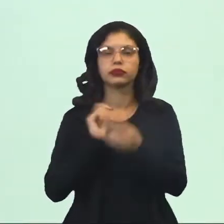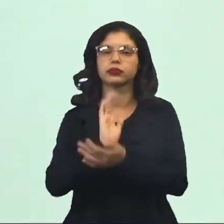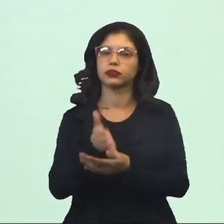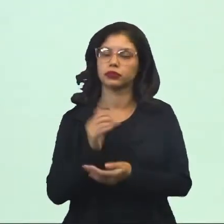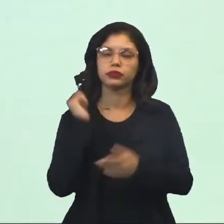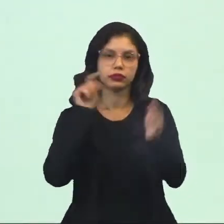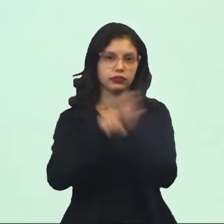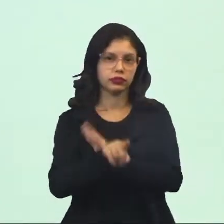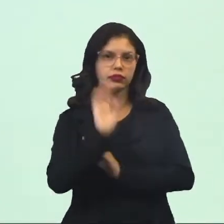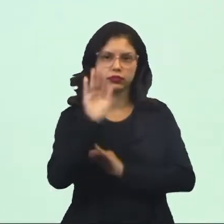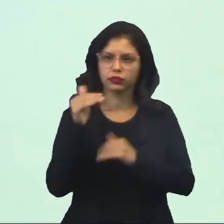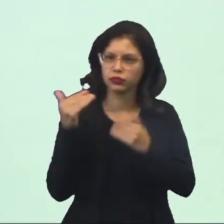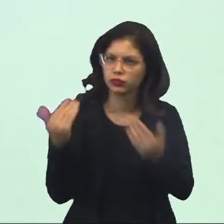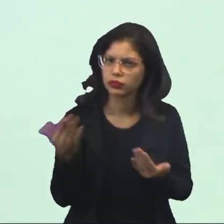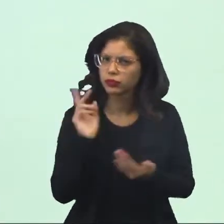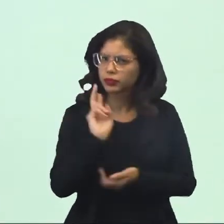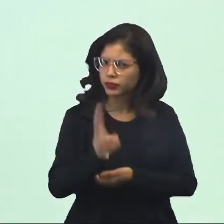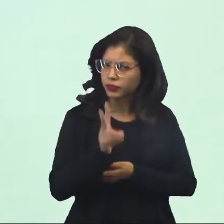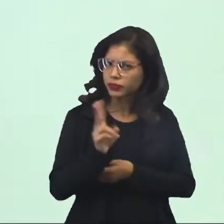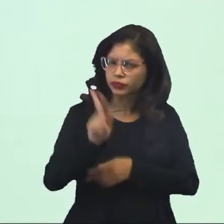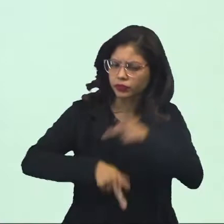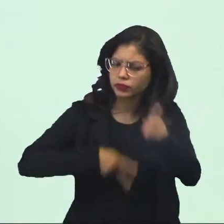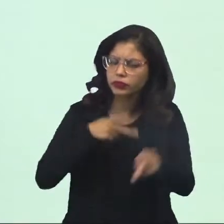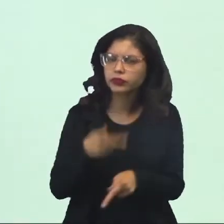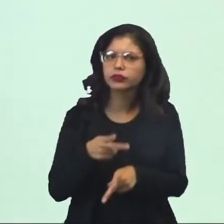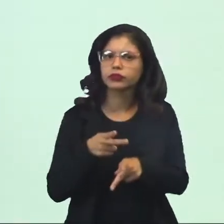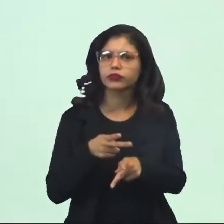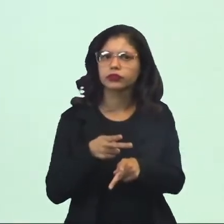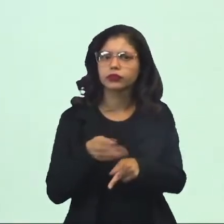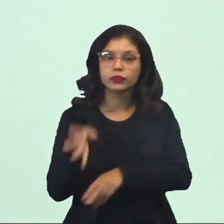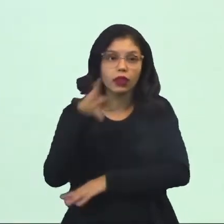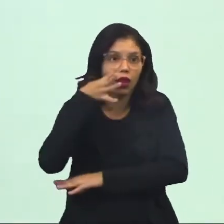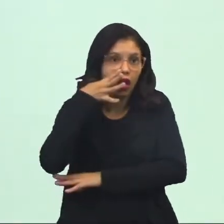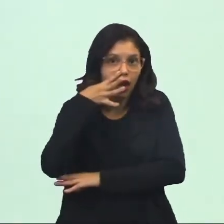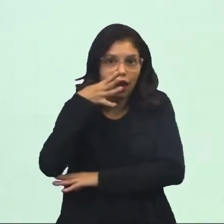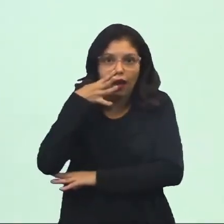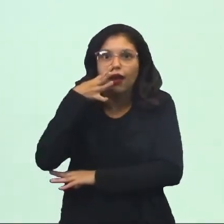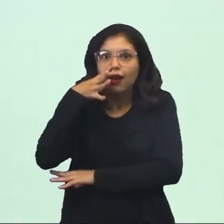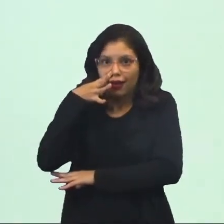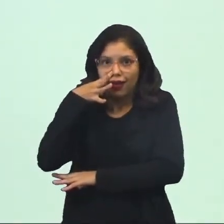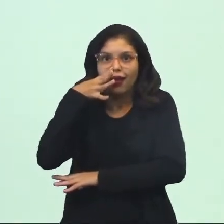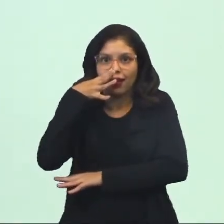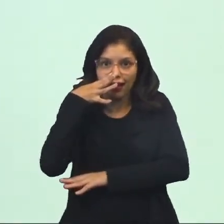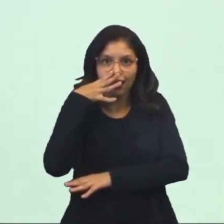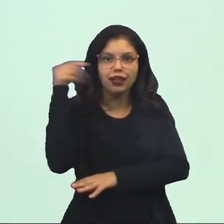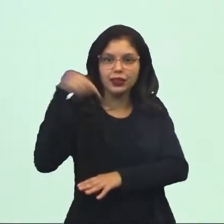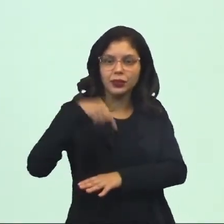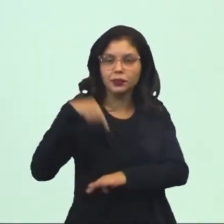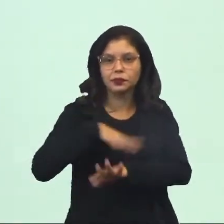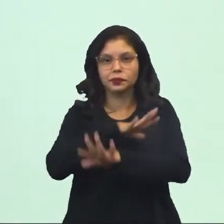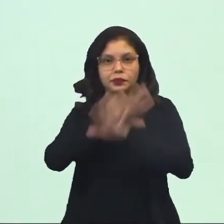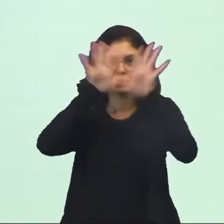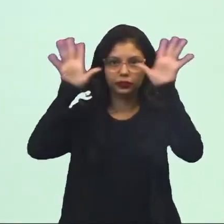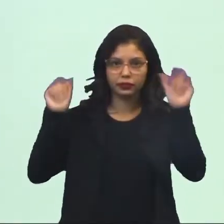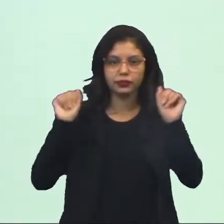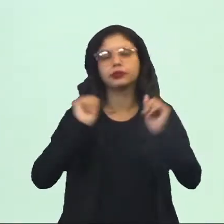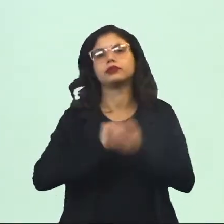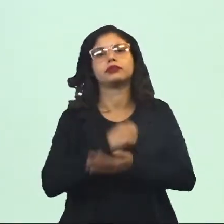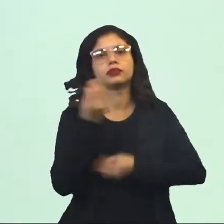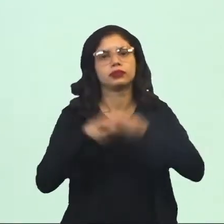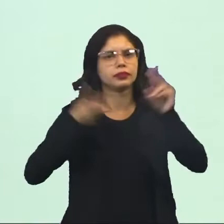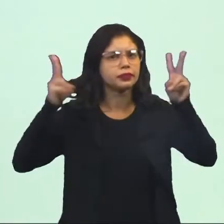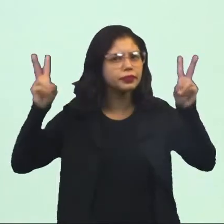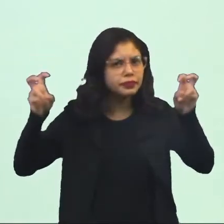te perguntar, quais foram mesmo os povos que foram encantados, para virem para as nossas terras com esse